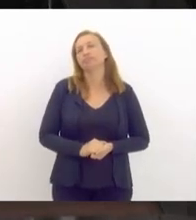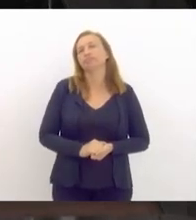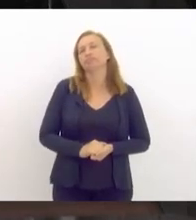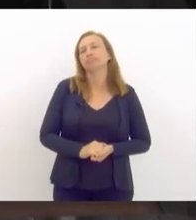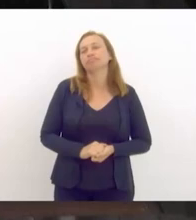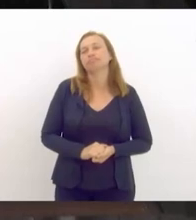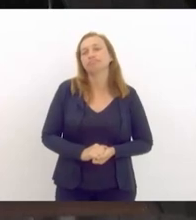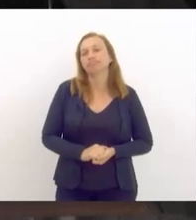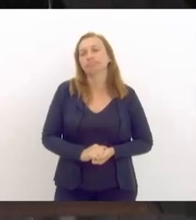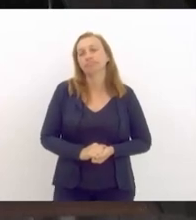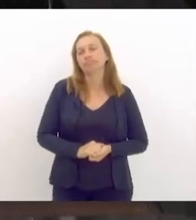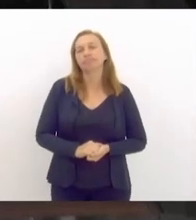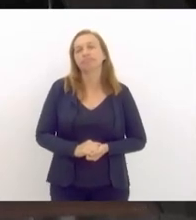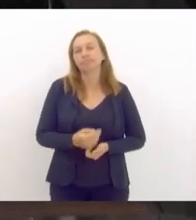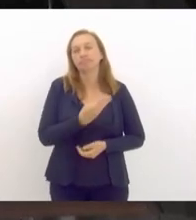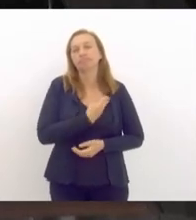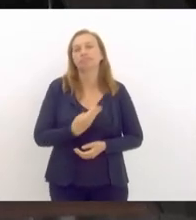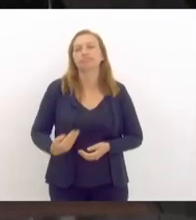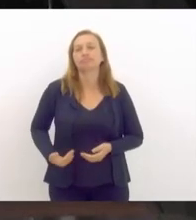o governo simplesmente